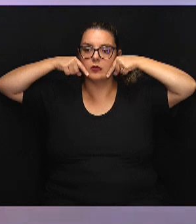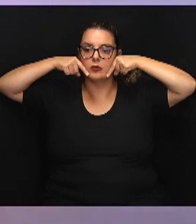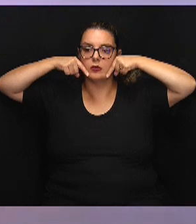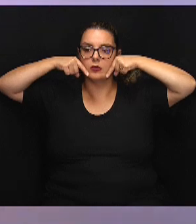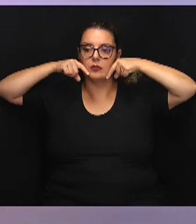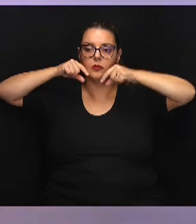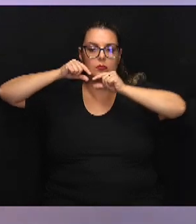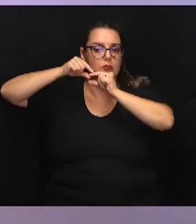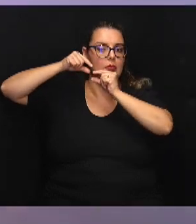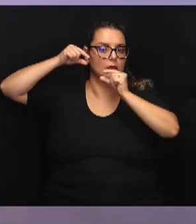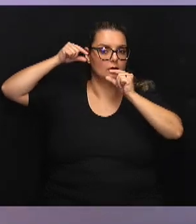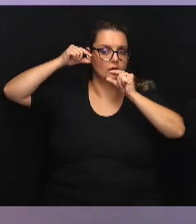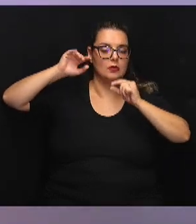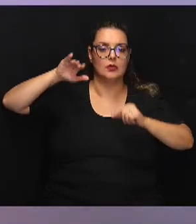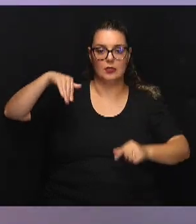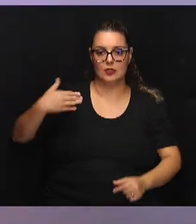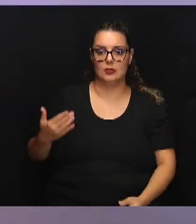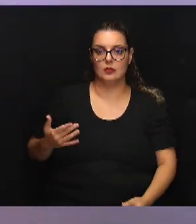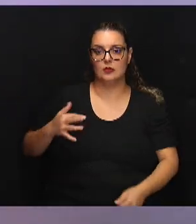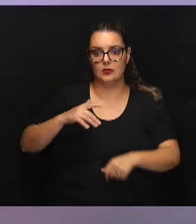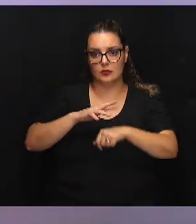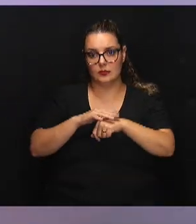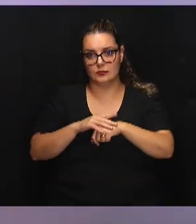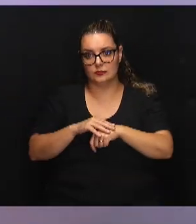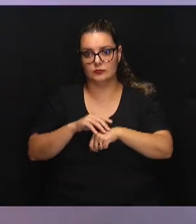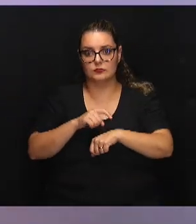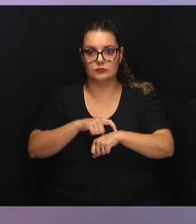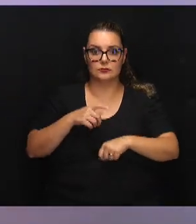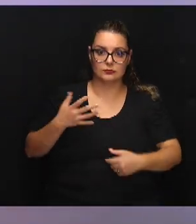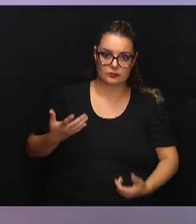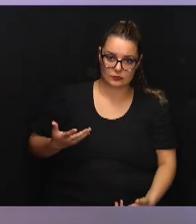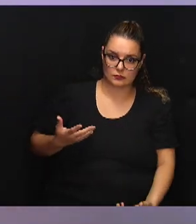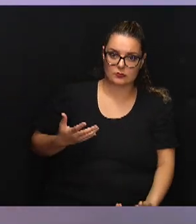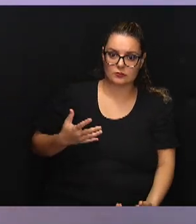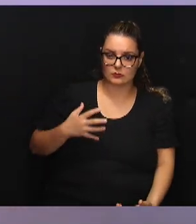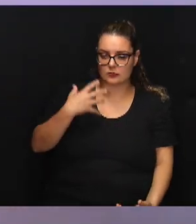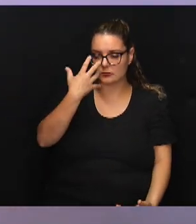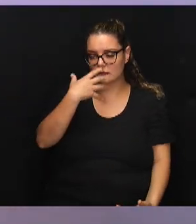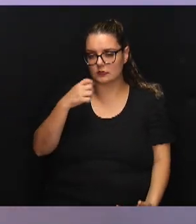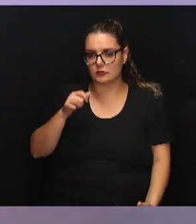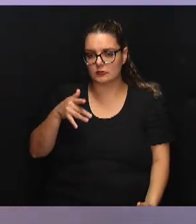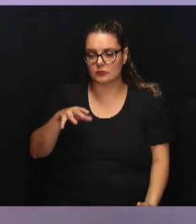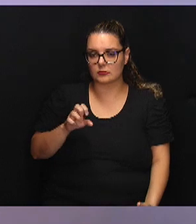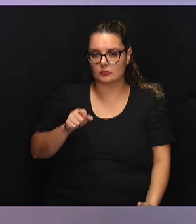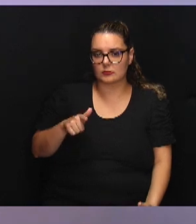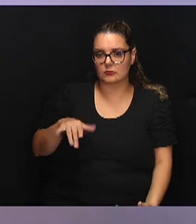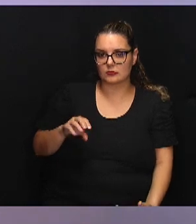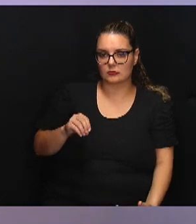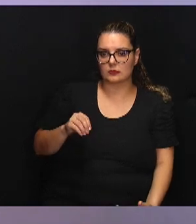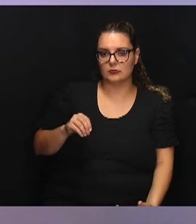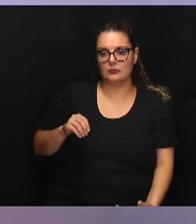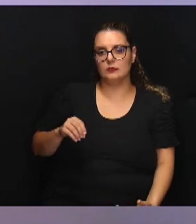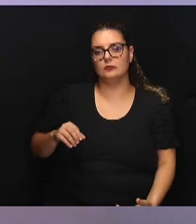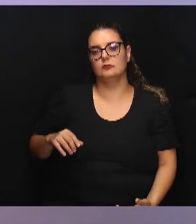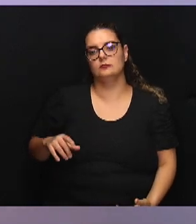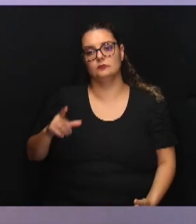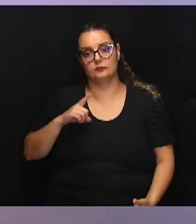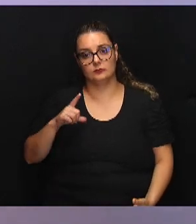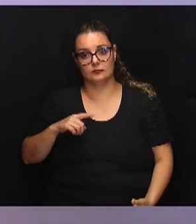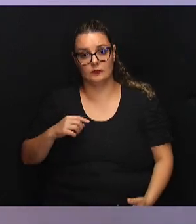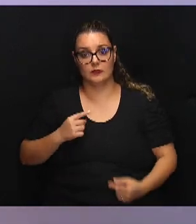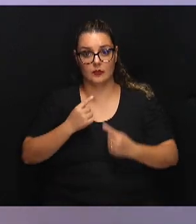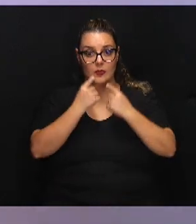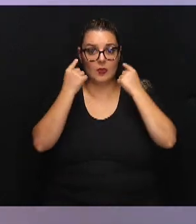também. Então, quando eu fico doente nesses quadros, né, de bastante secreção nasal, mesmo que a secreção vá para a